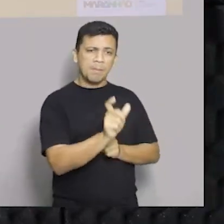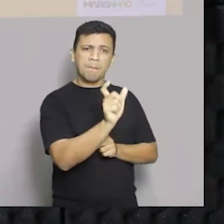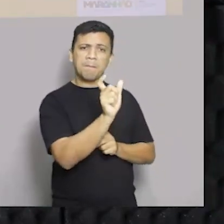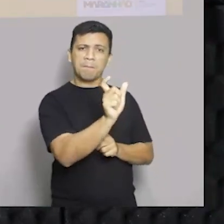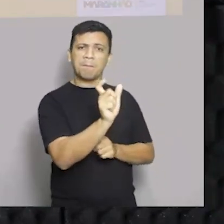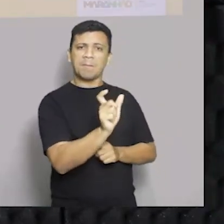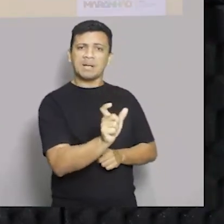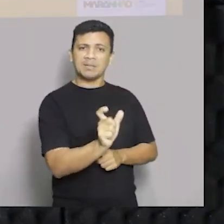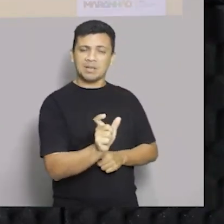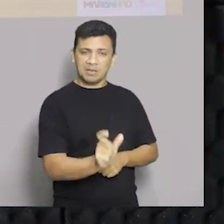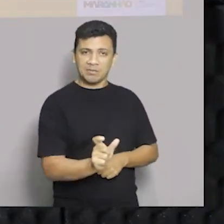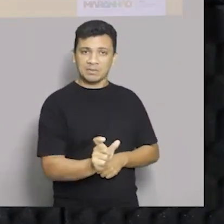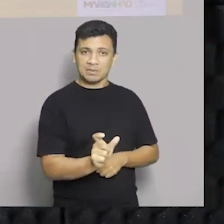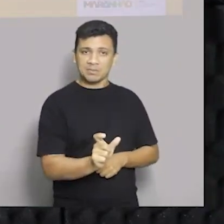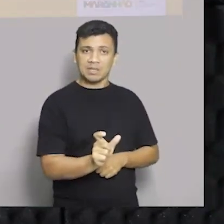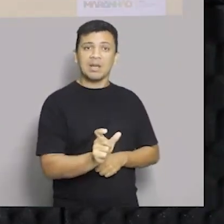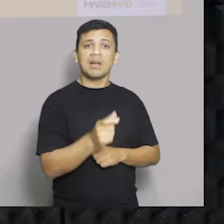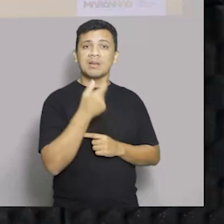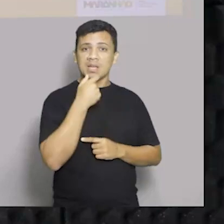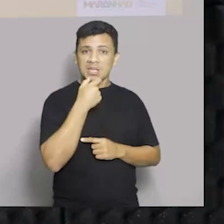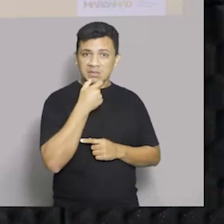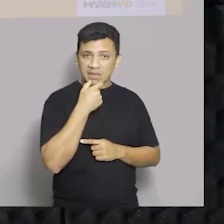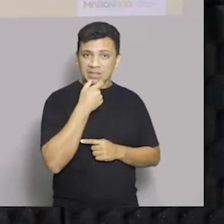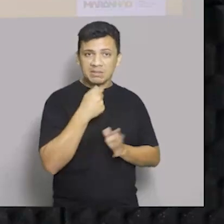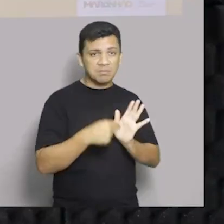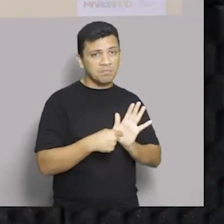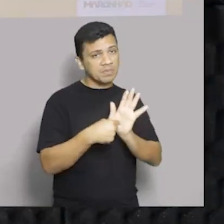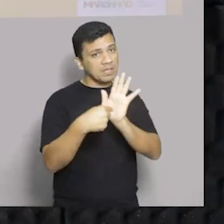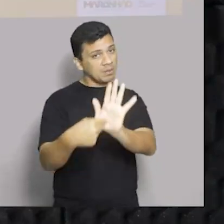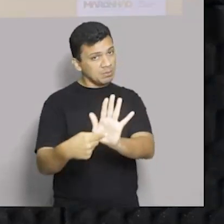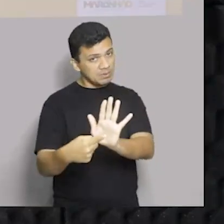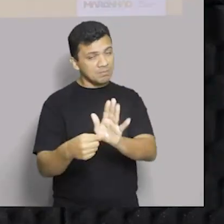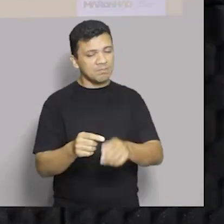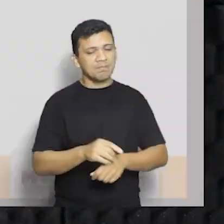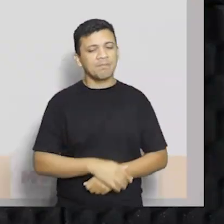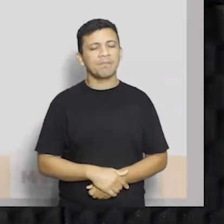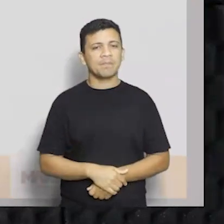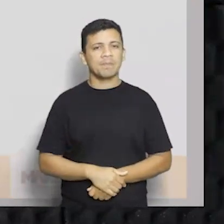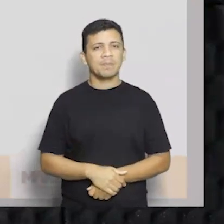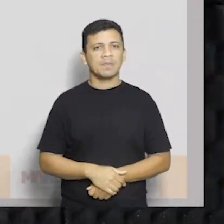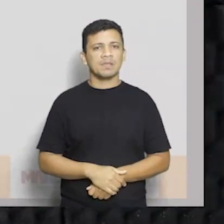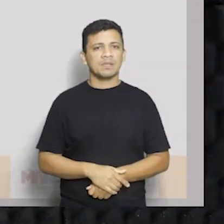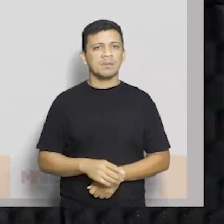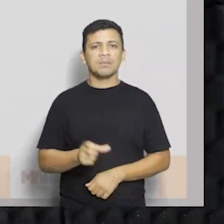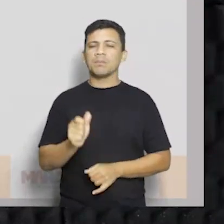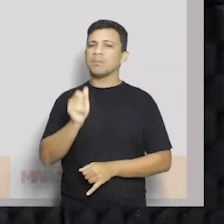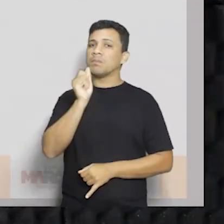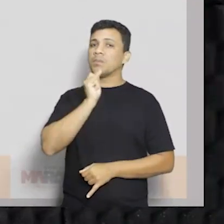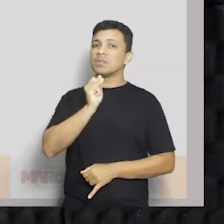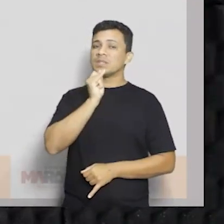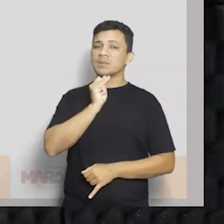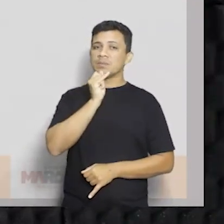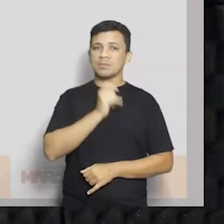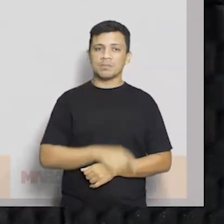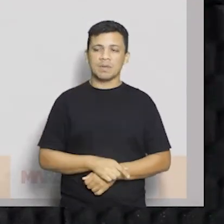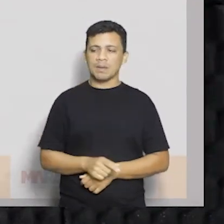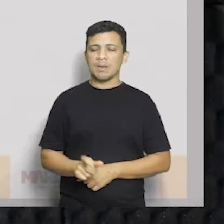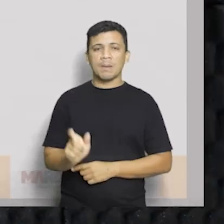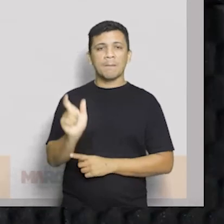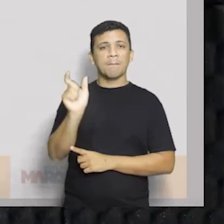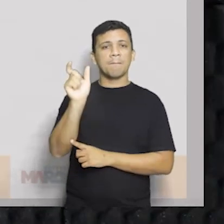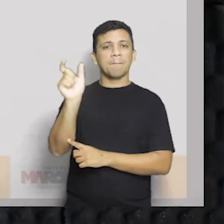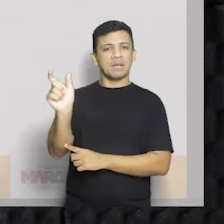da forma que essas palavras em língua estrangeira se apresentam para você. Então, nós vamos ter, por exemplo, aquelas palavras que são